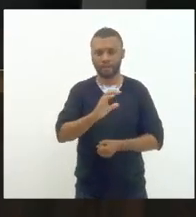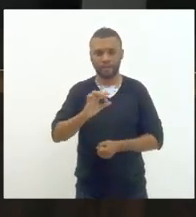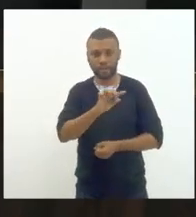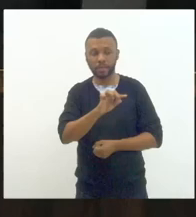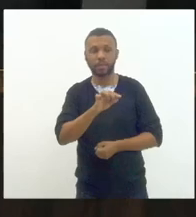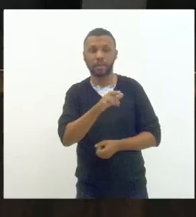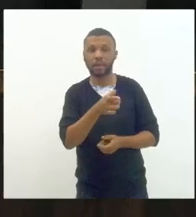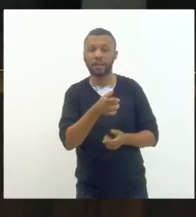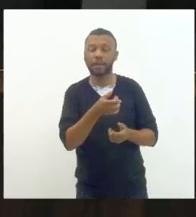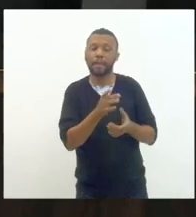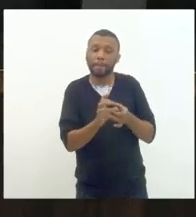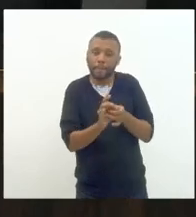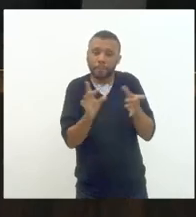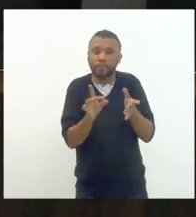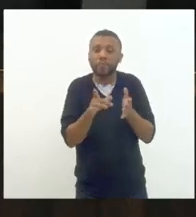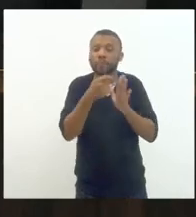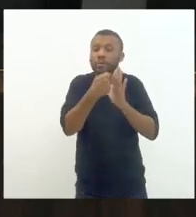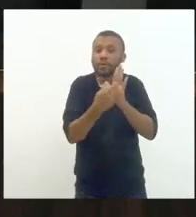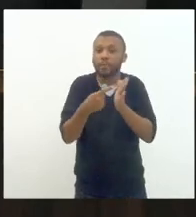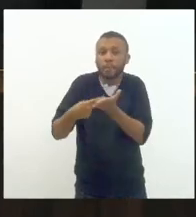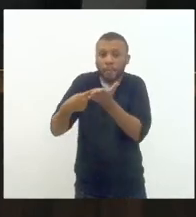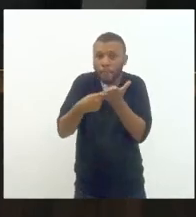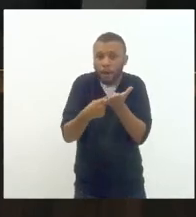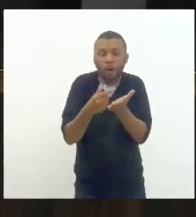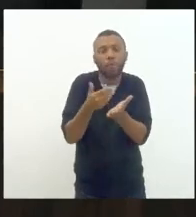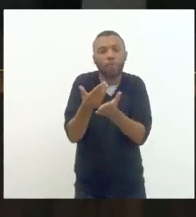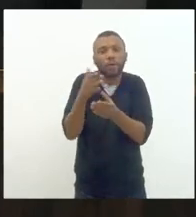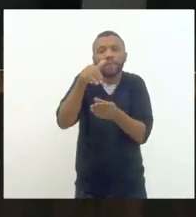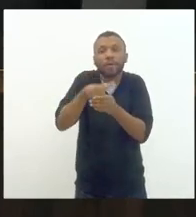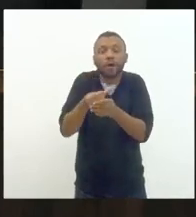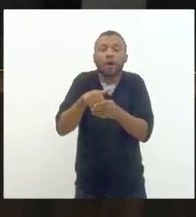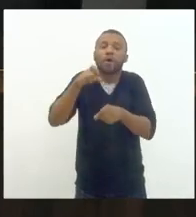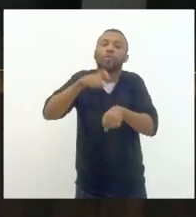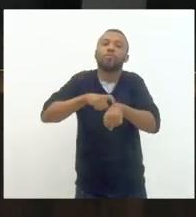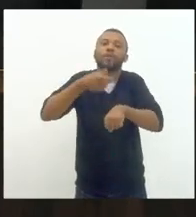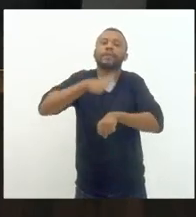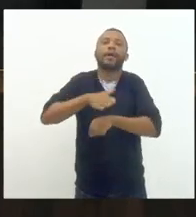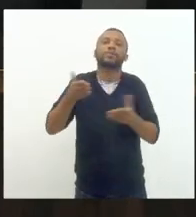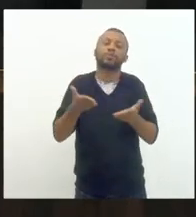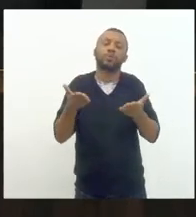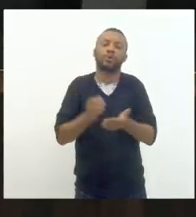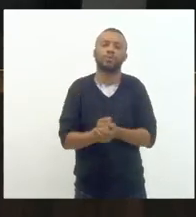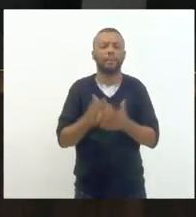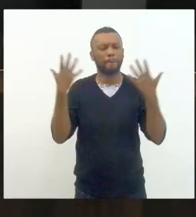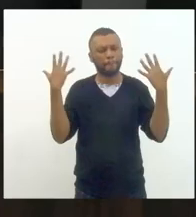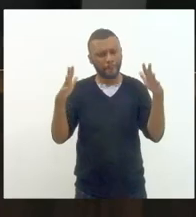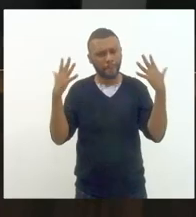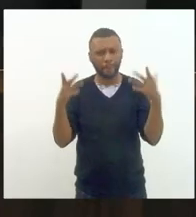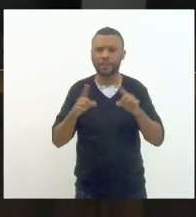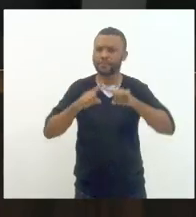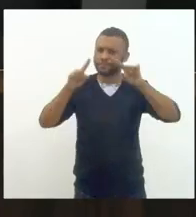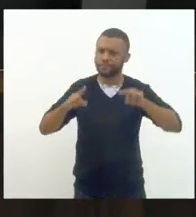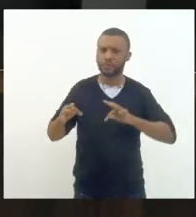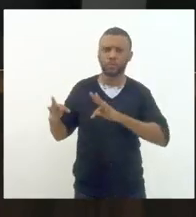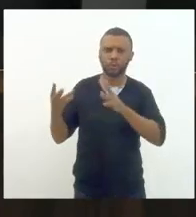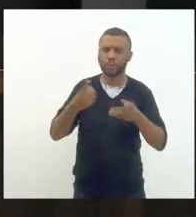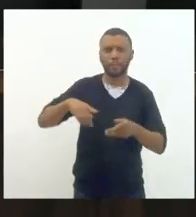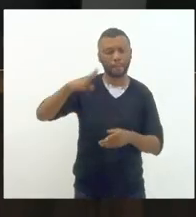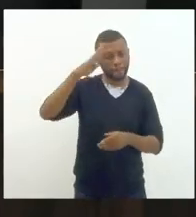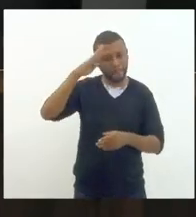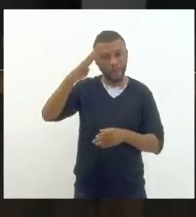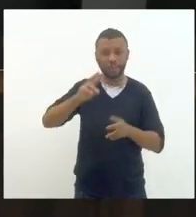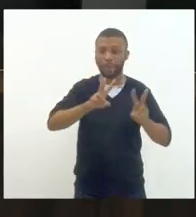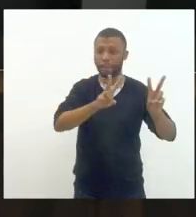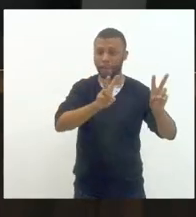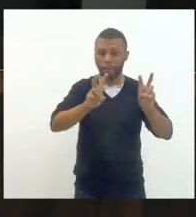que permitiu que o texto entrasse em votação na tarde de hoje. Então, parabéns a todos os servidores, parabéns especialmente a esses que eu